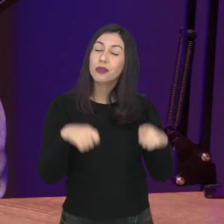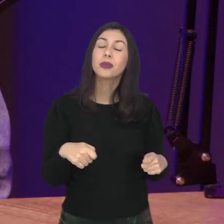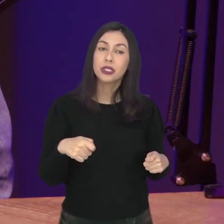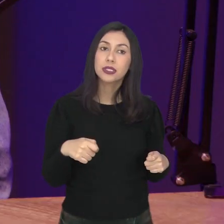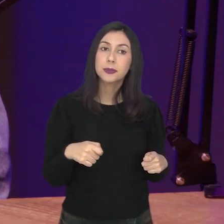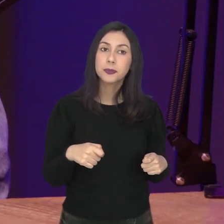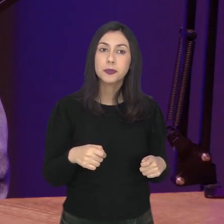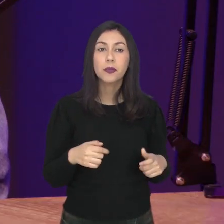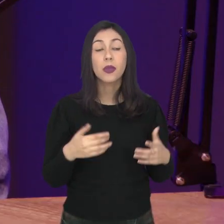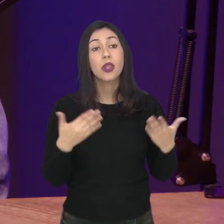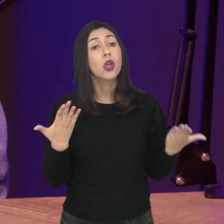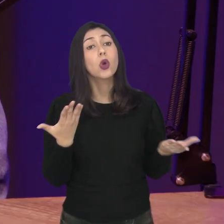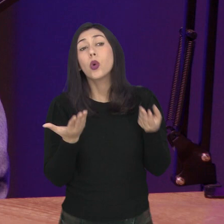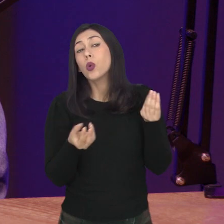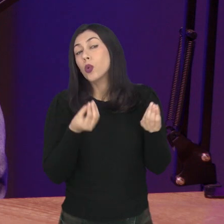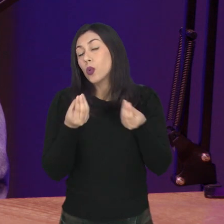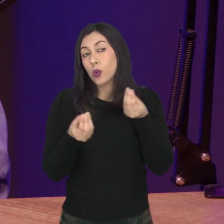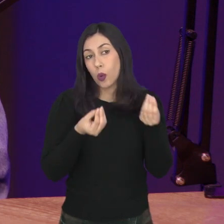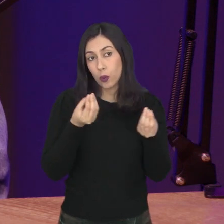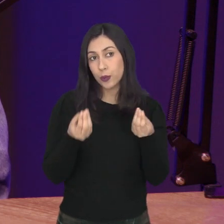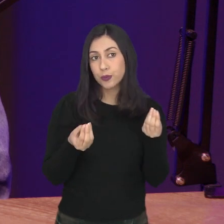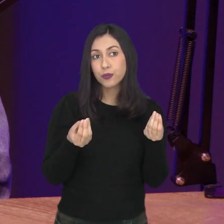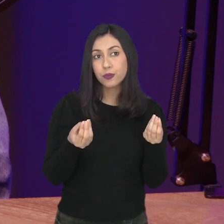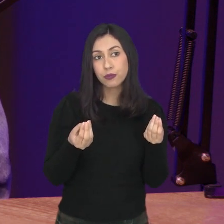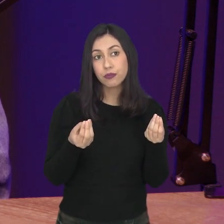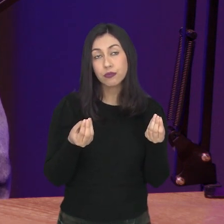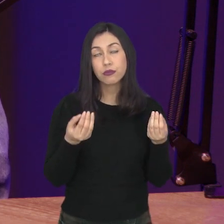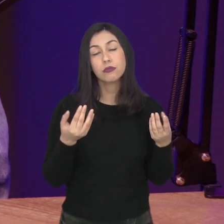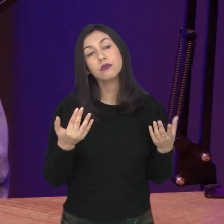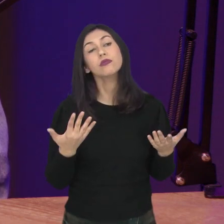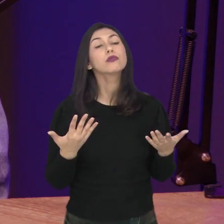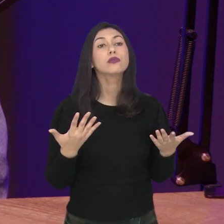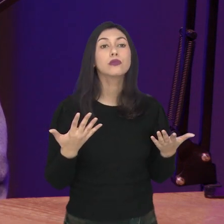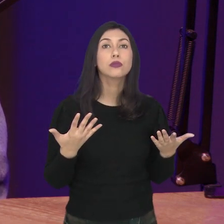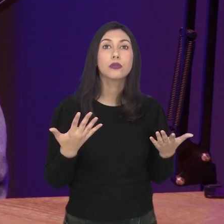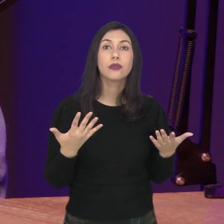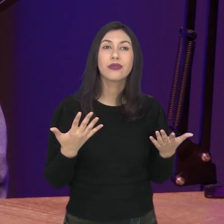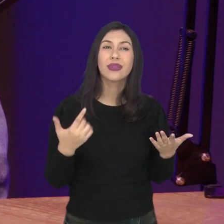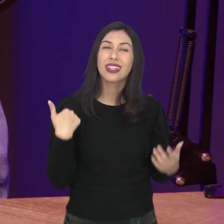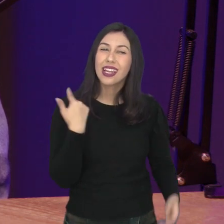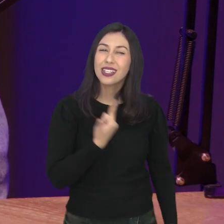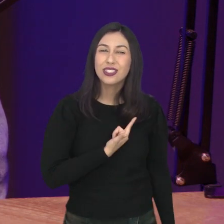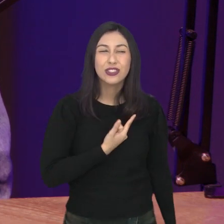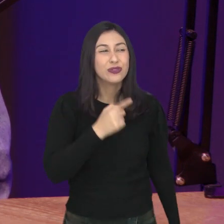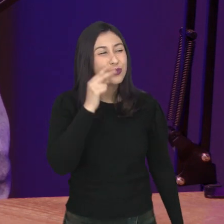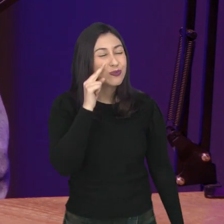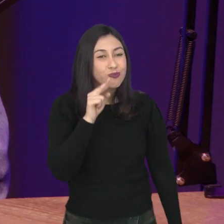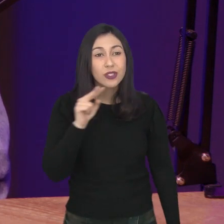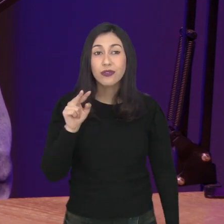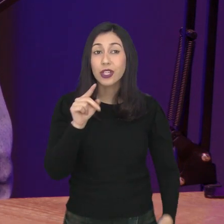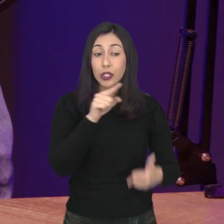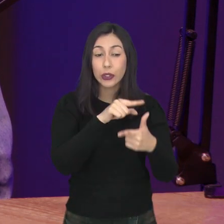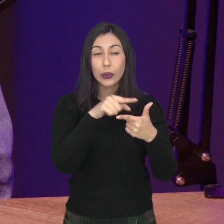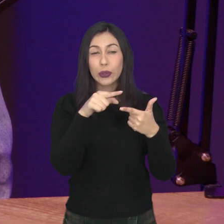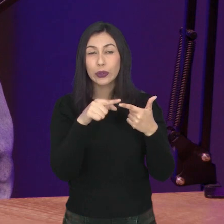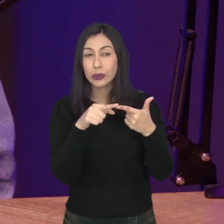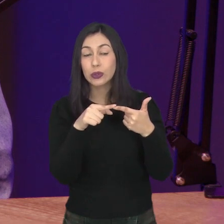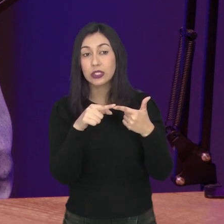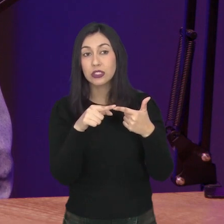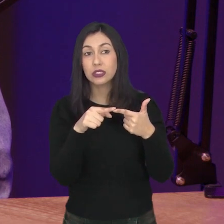para evitar. E daí, como é que a gente faz isso? Uma coisa que está muito presente, são 2 coisas, na verdade,